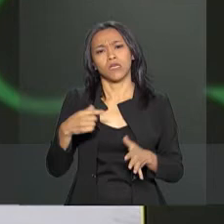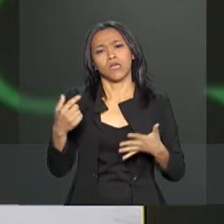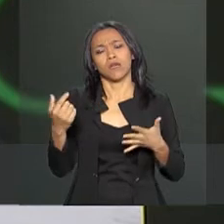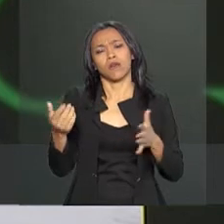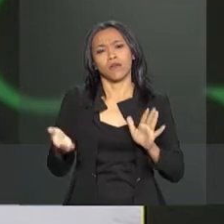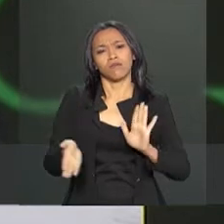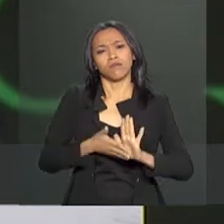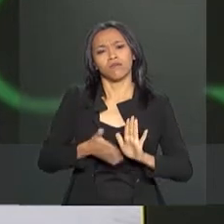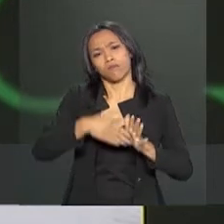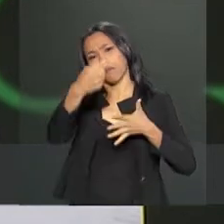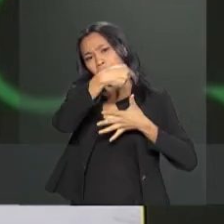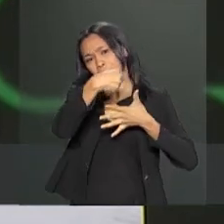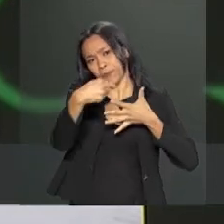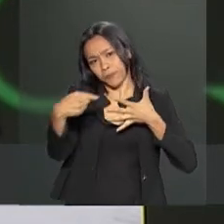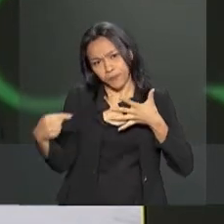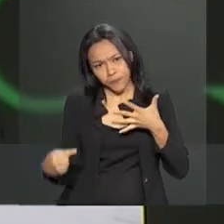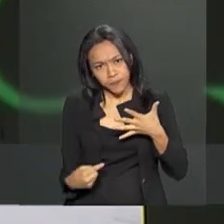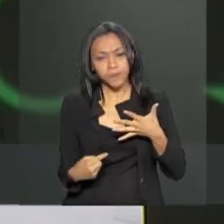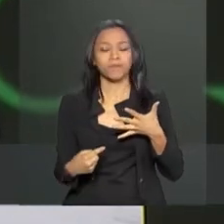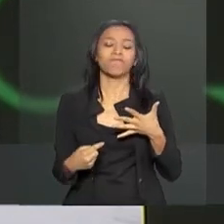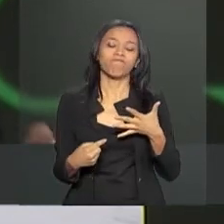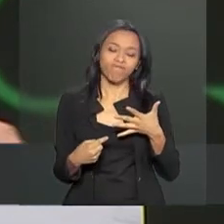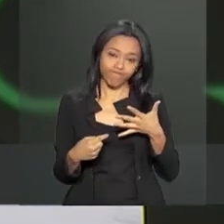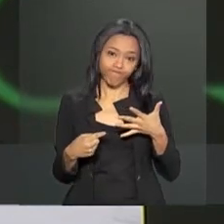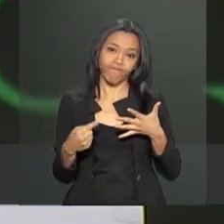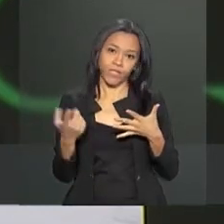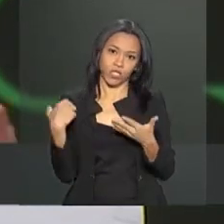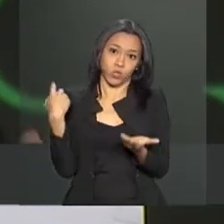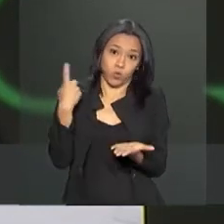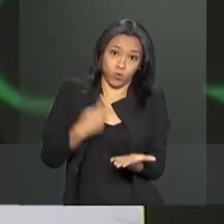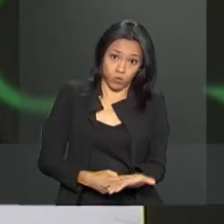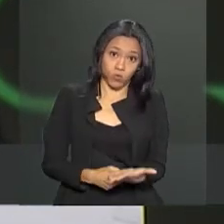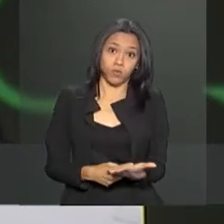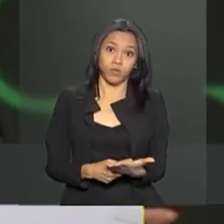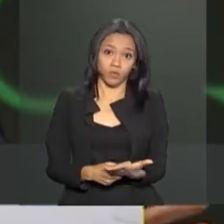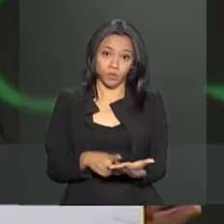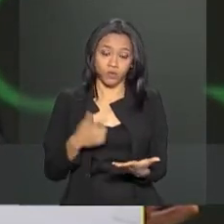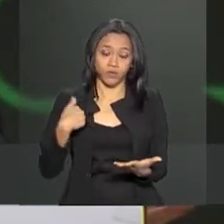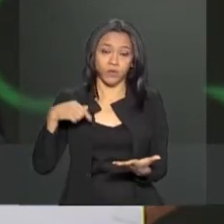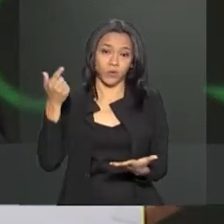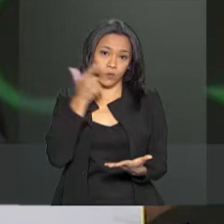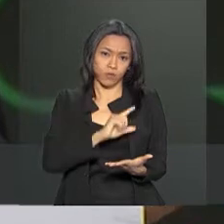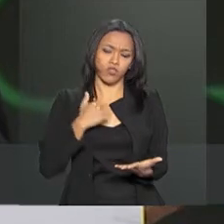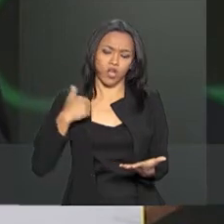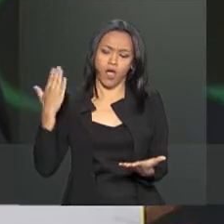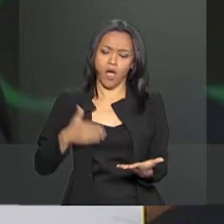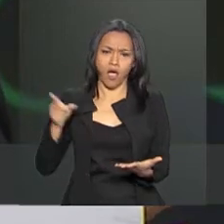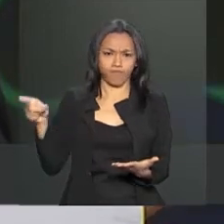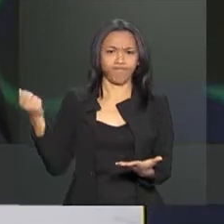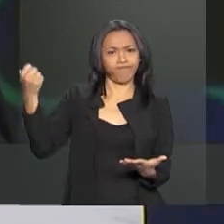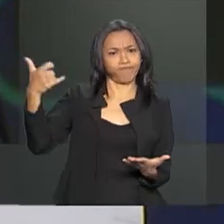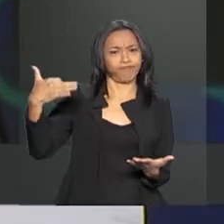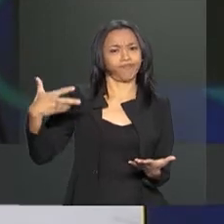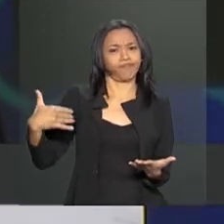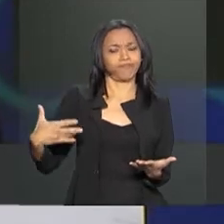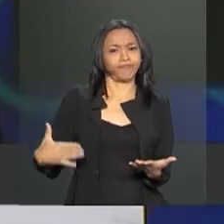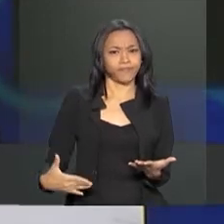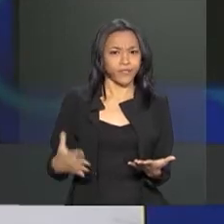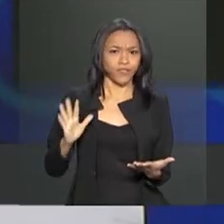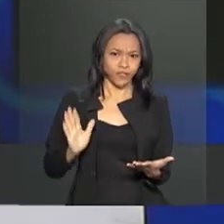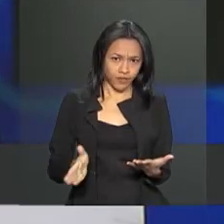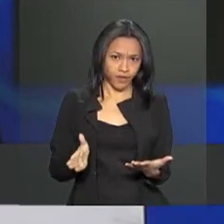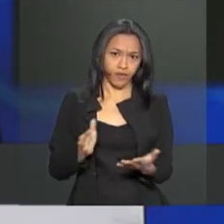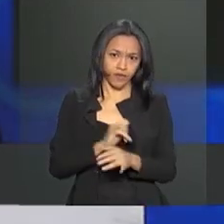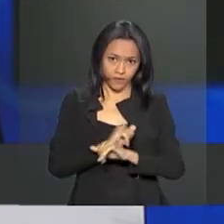medidas, convenhamos, de grande responsabilidade aqui relatadas. Convenhamos, meus amigos e minhas